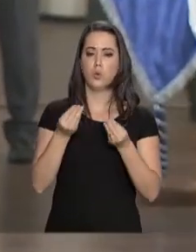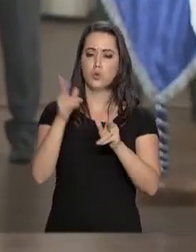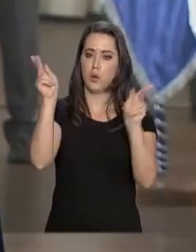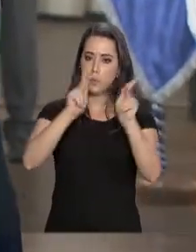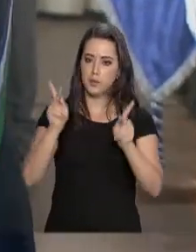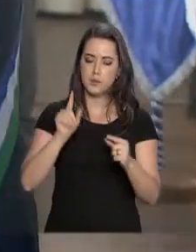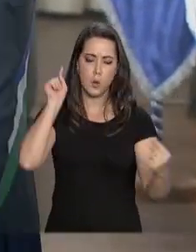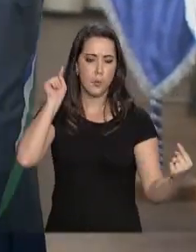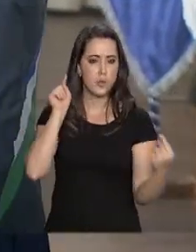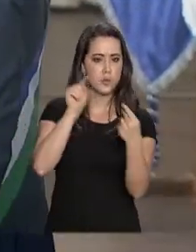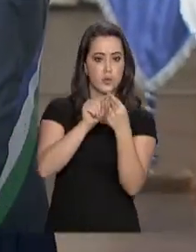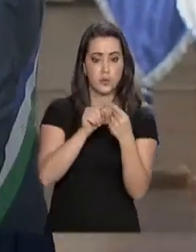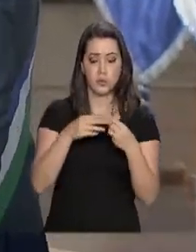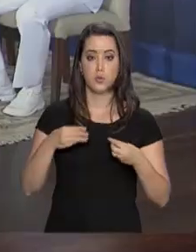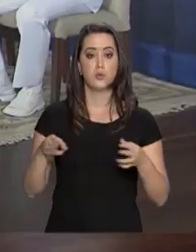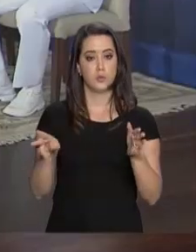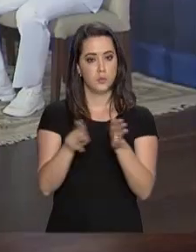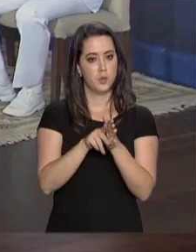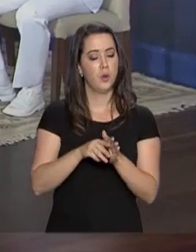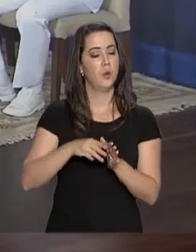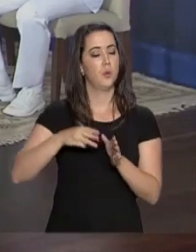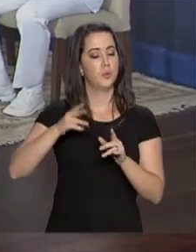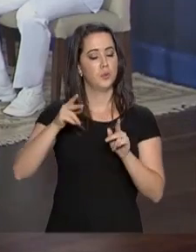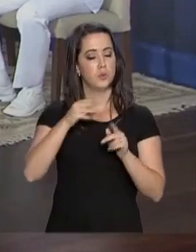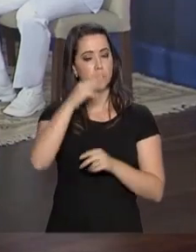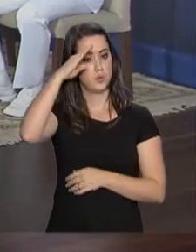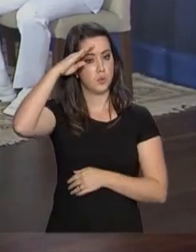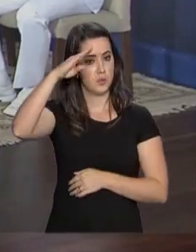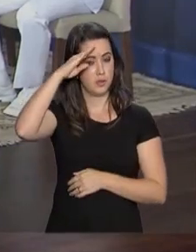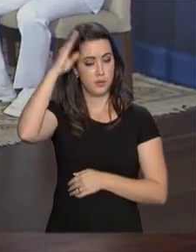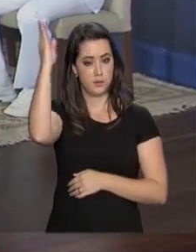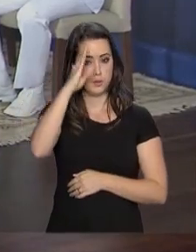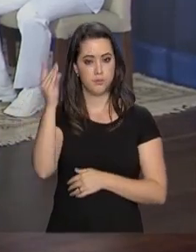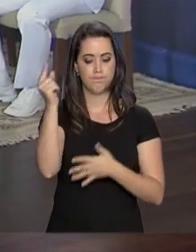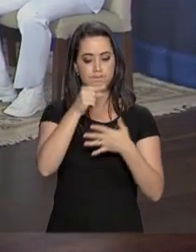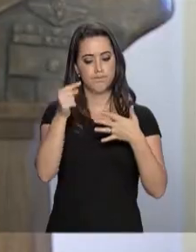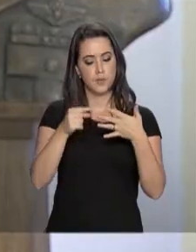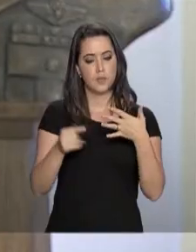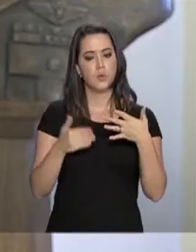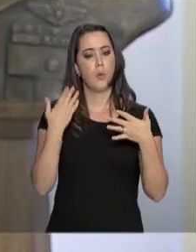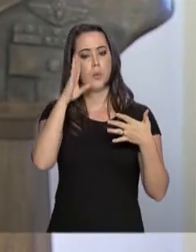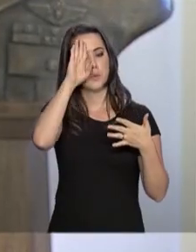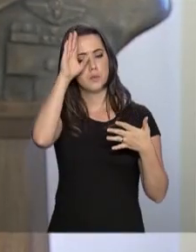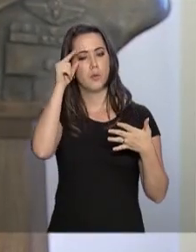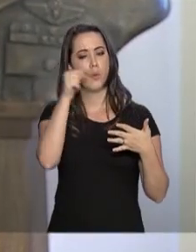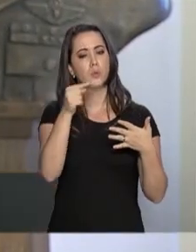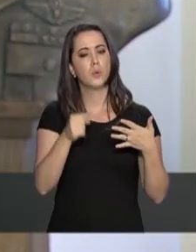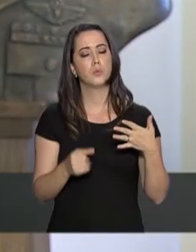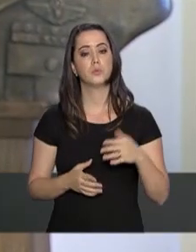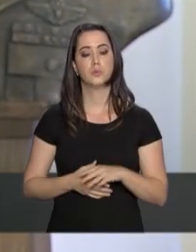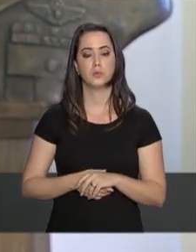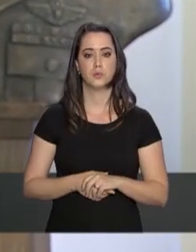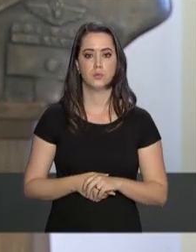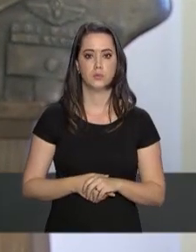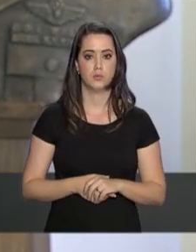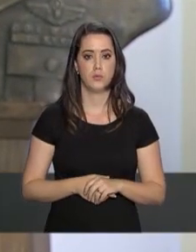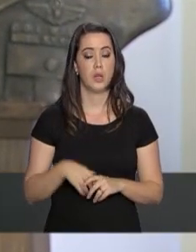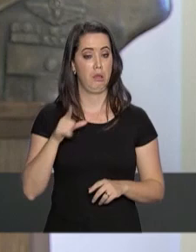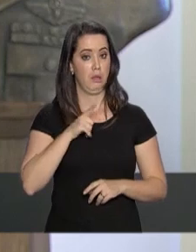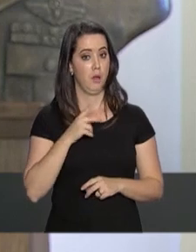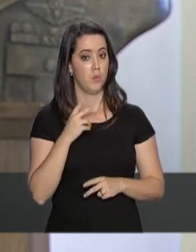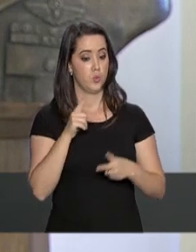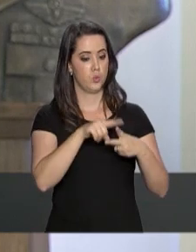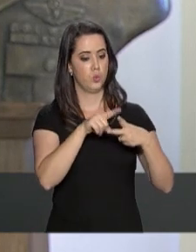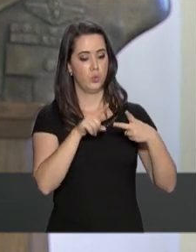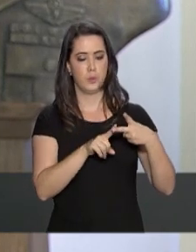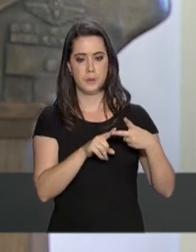continua sendo o objetivo dos militares do Brasil e listou as prioridades do ministério. Nossas prioridades iniciais são duas.